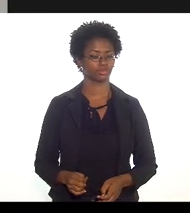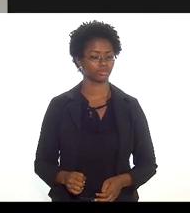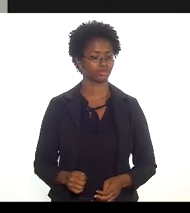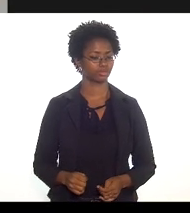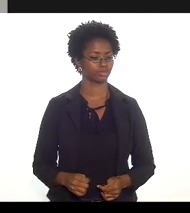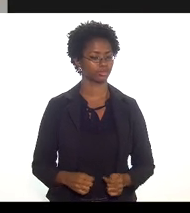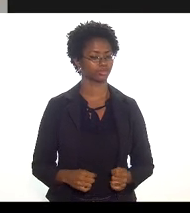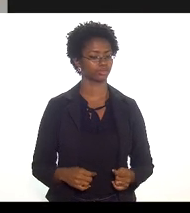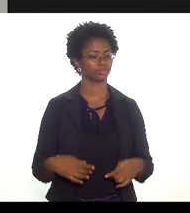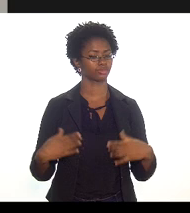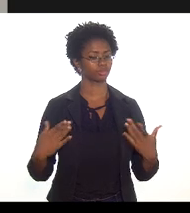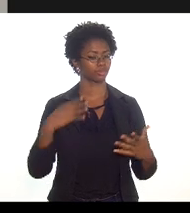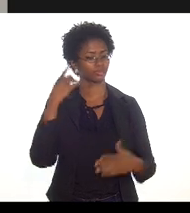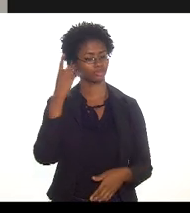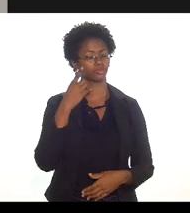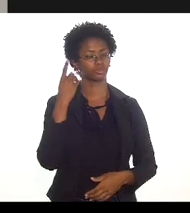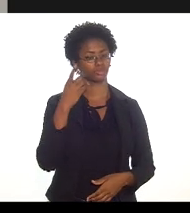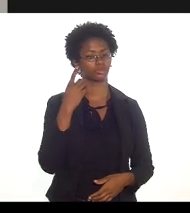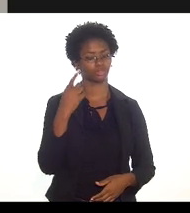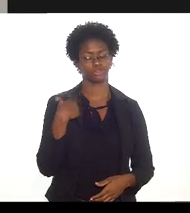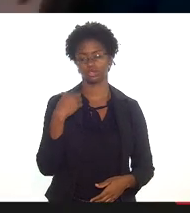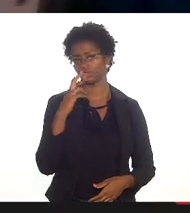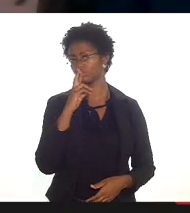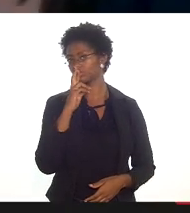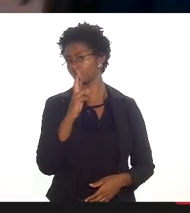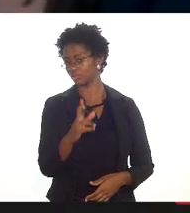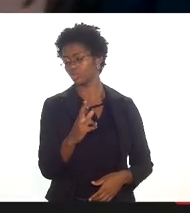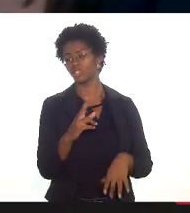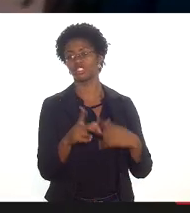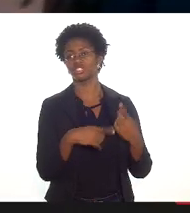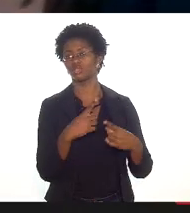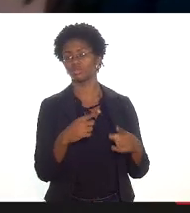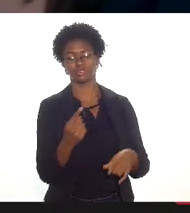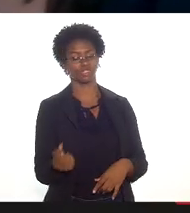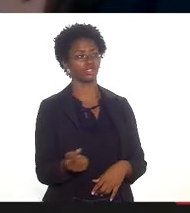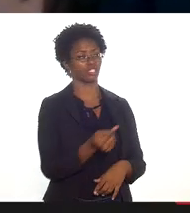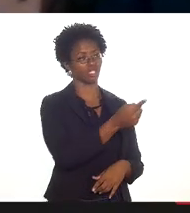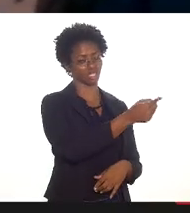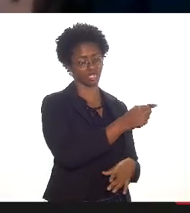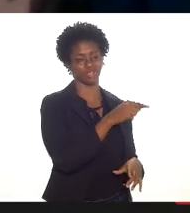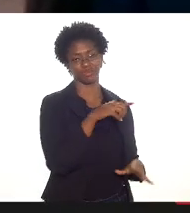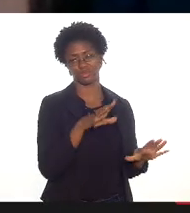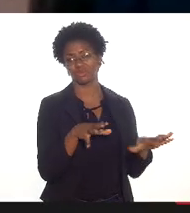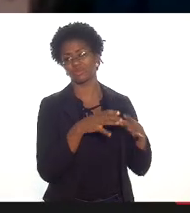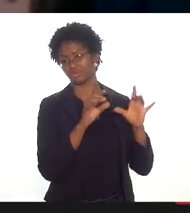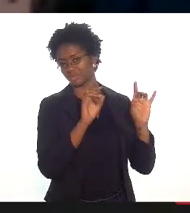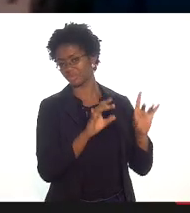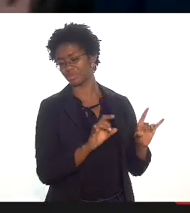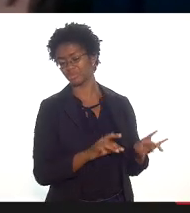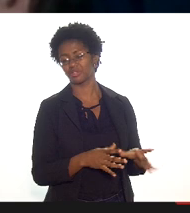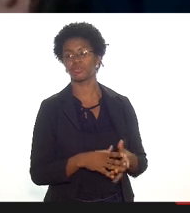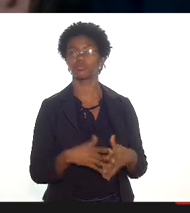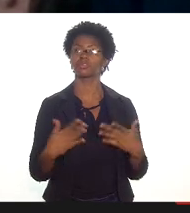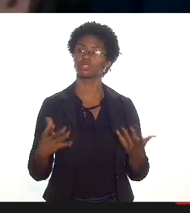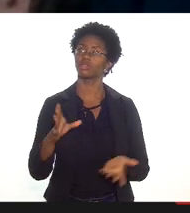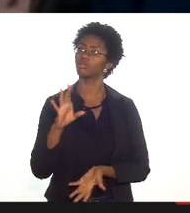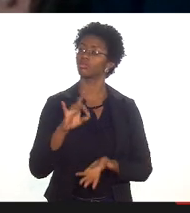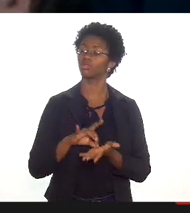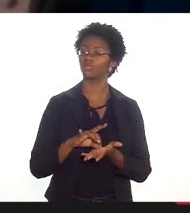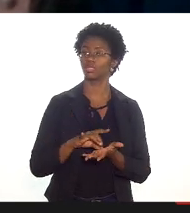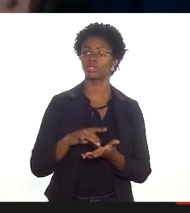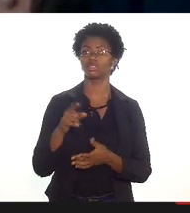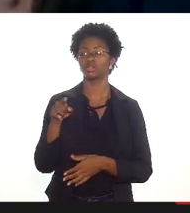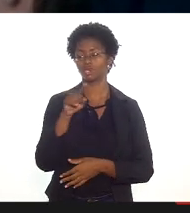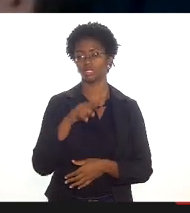Deputada, eu vou responder parte da pergunta e depois eu vou passar para a regulação e para a atenção especializada. De fato, considerando o déficit